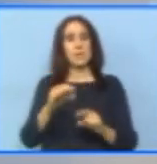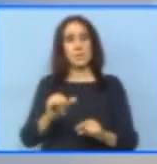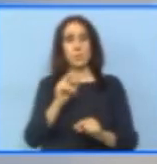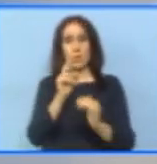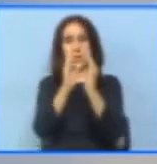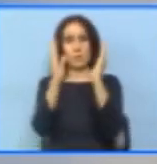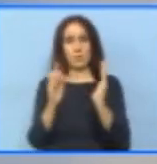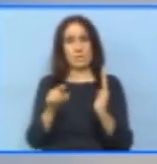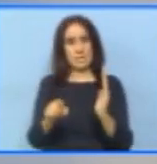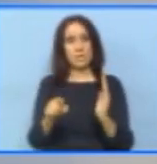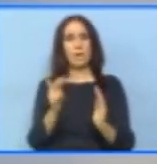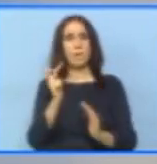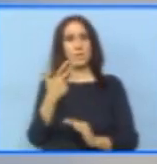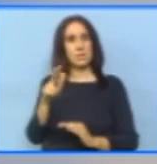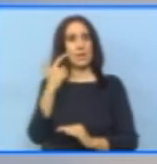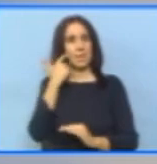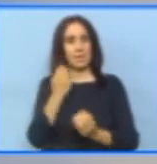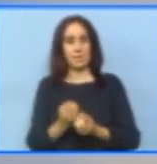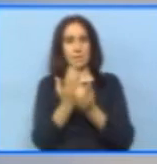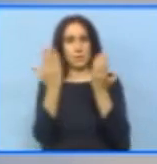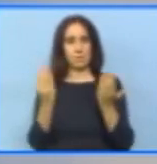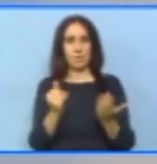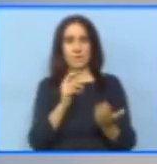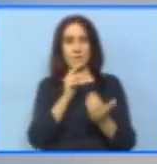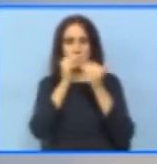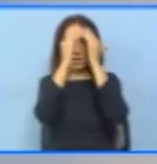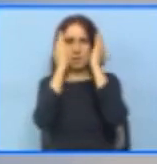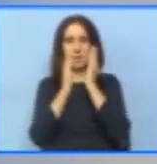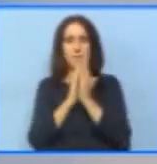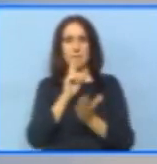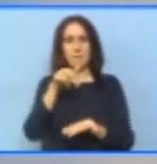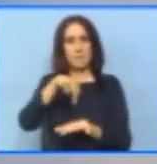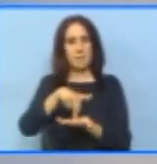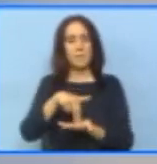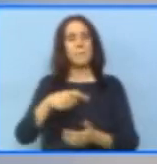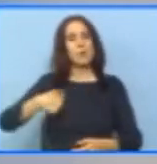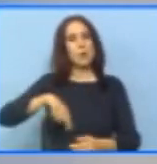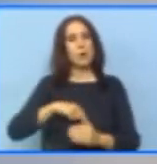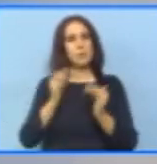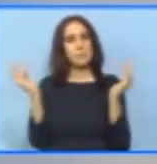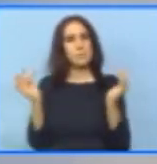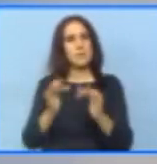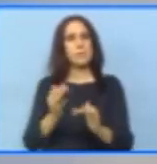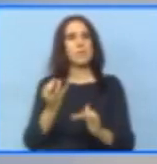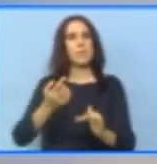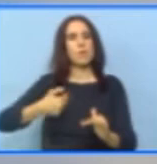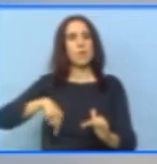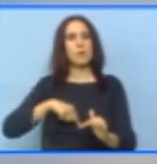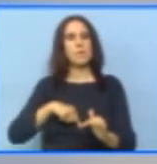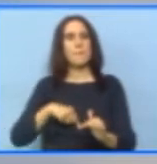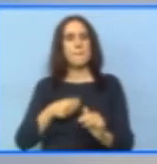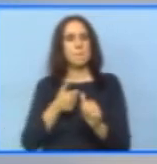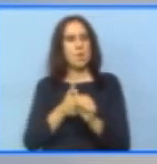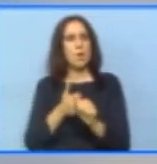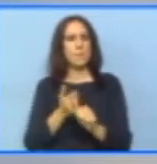santuário, neste centenário também das aparições de Fátima, marcar a nossa presença, porque, de facto, nós temos